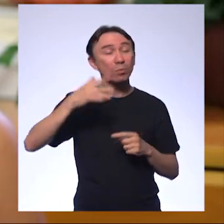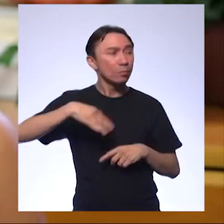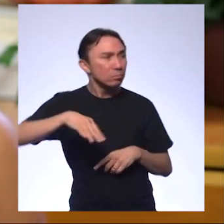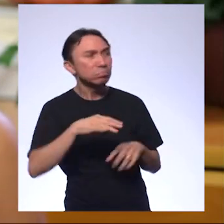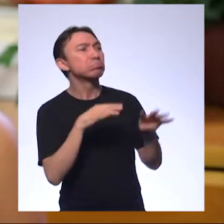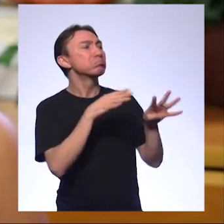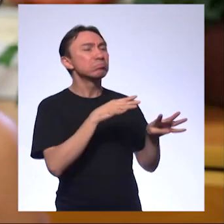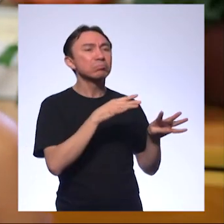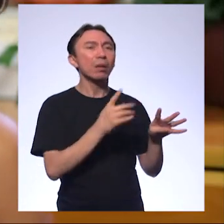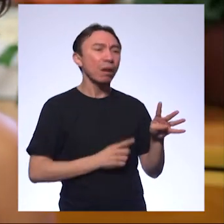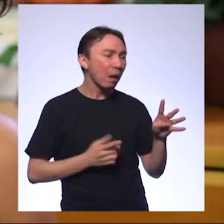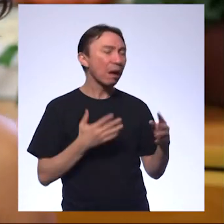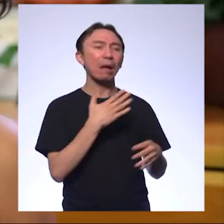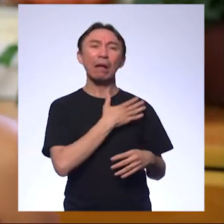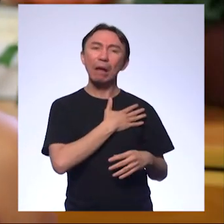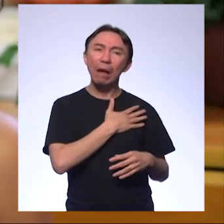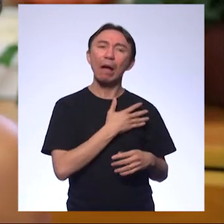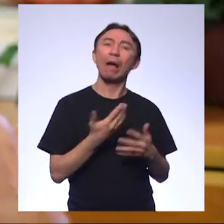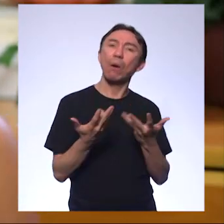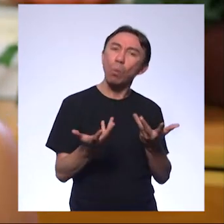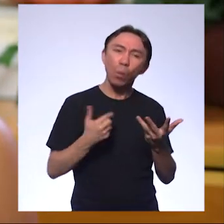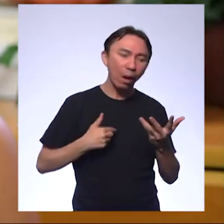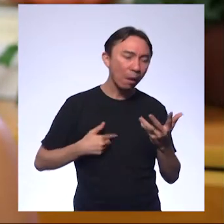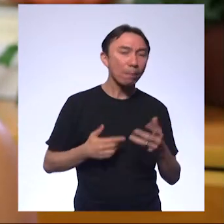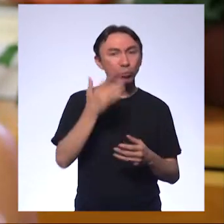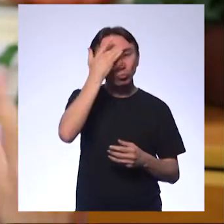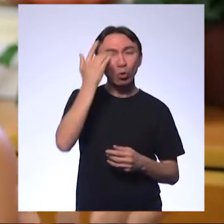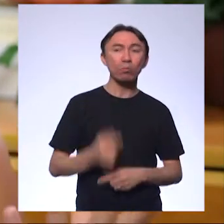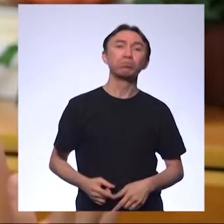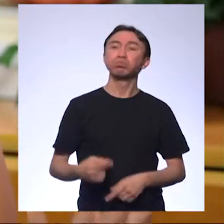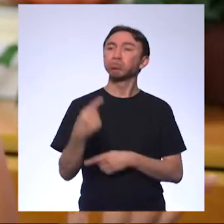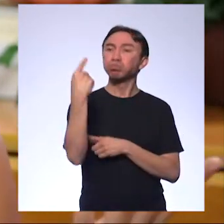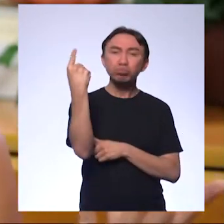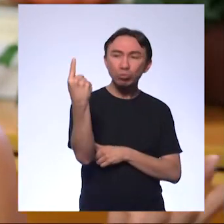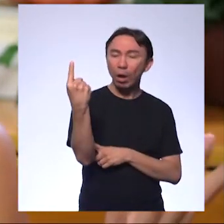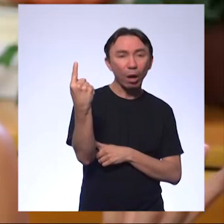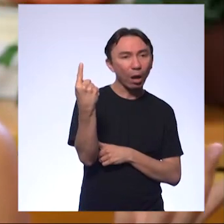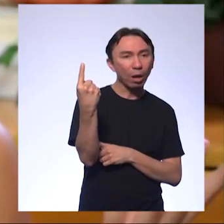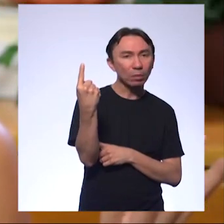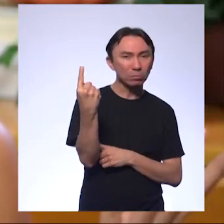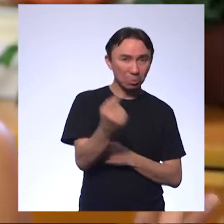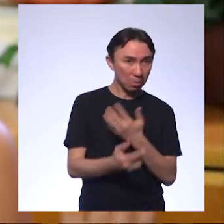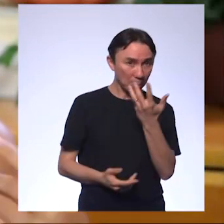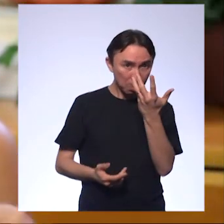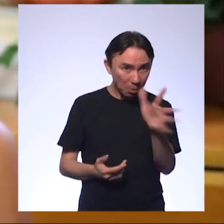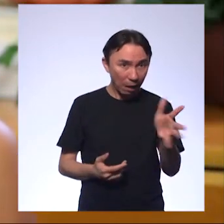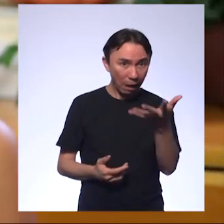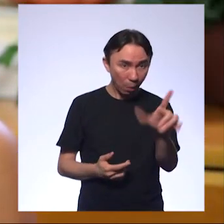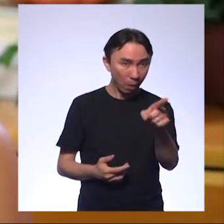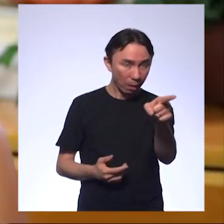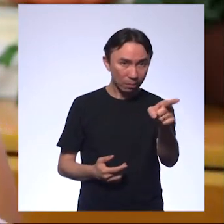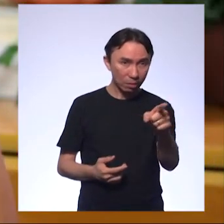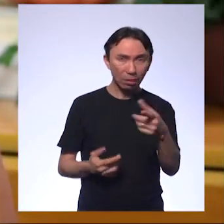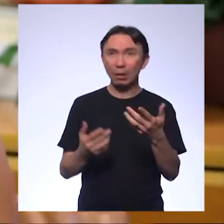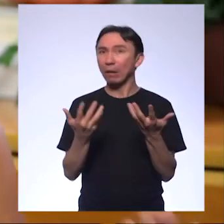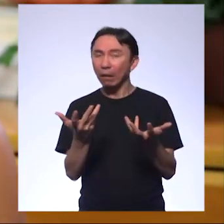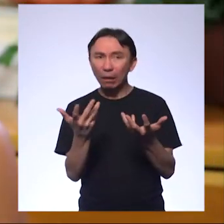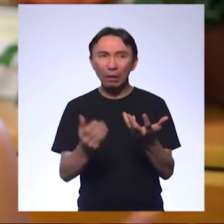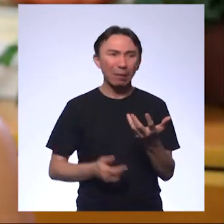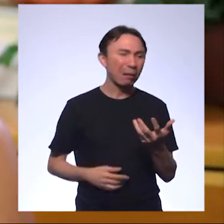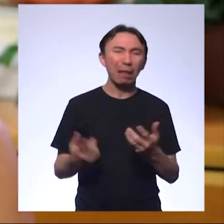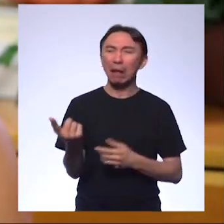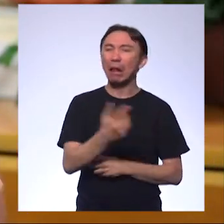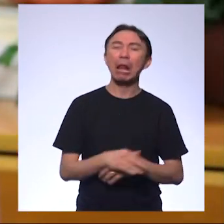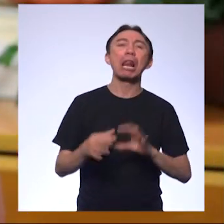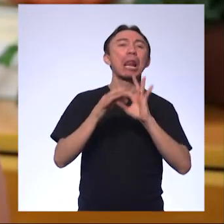esperar quando elas se relacionam romanticamente com você. Então, se você não quer ter este tipo de relacionamento, se você quer ter um relacionamento